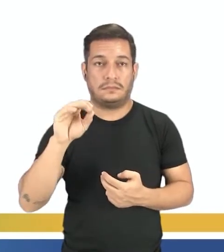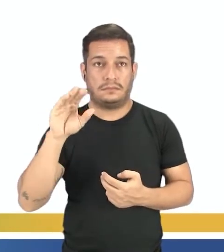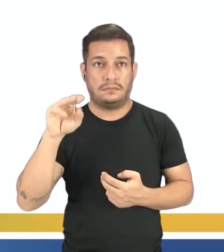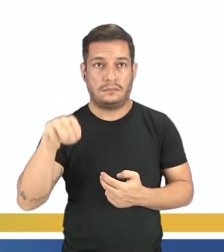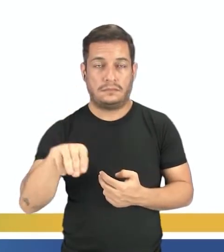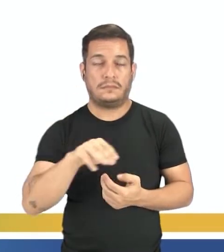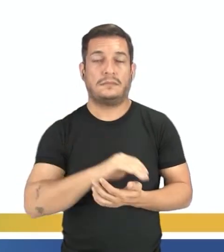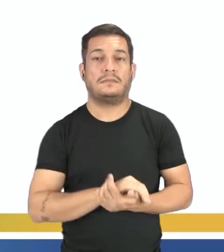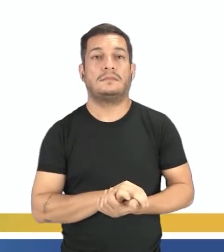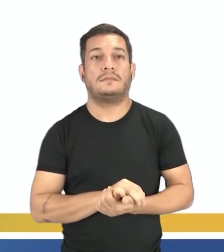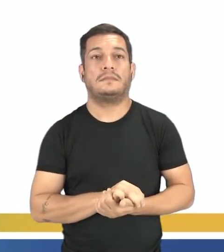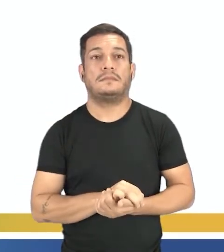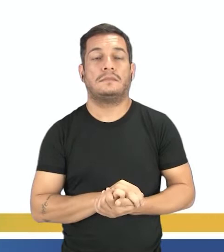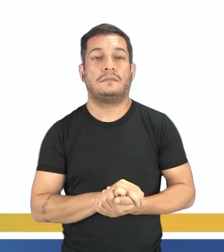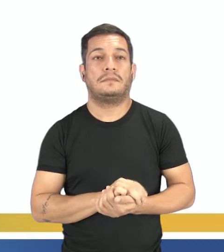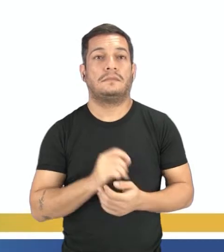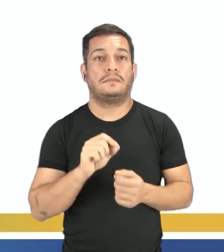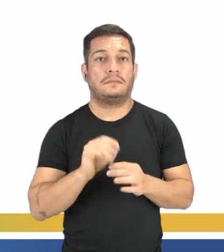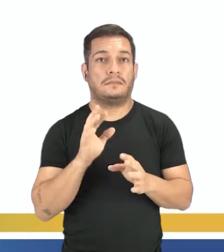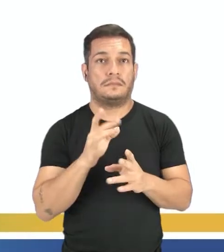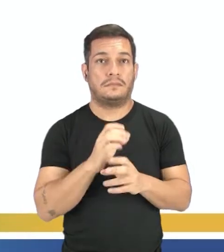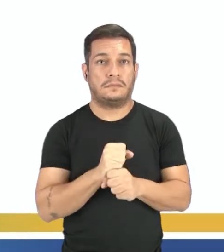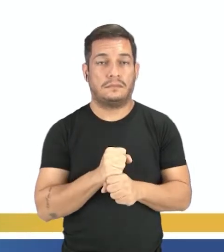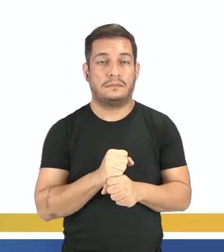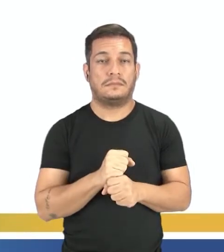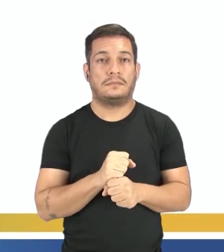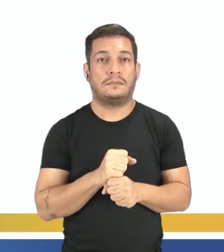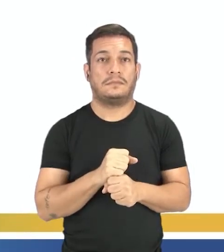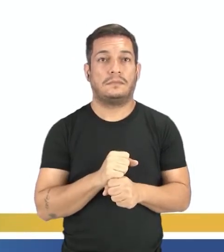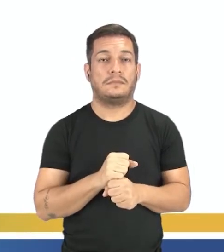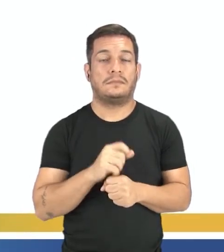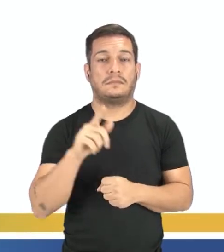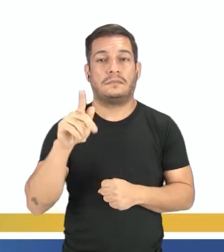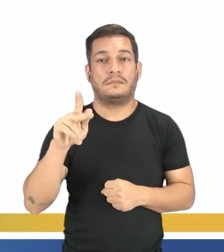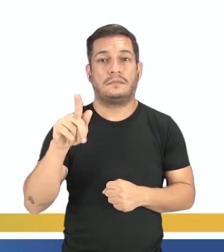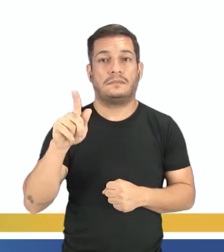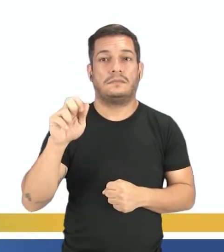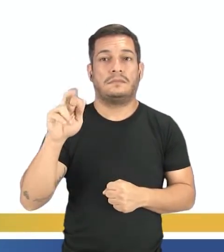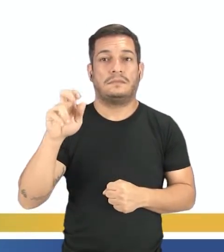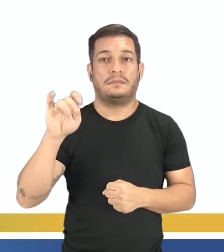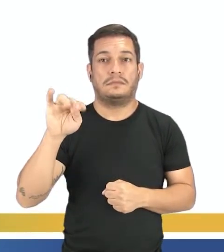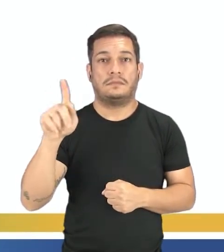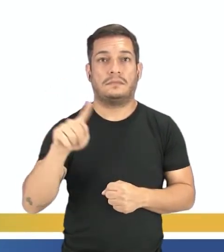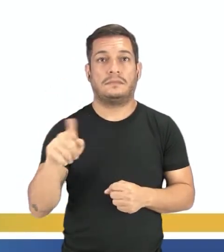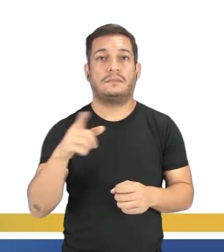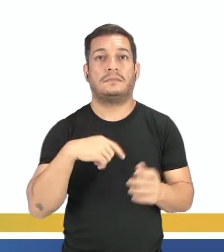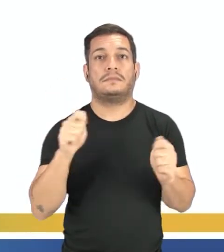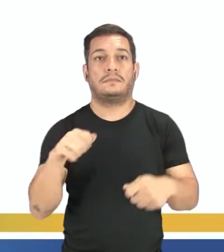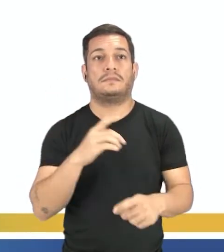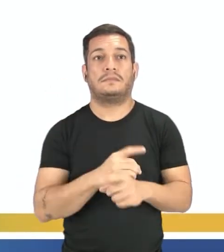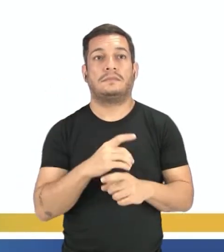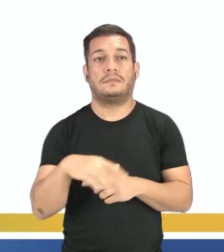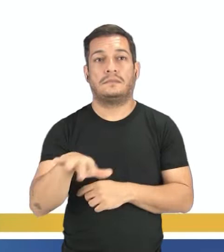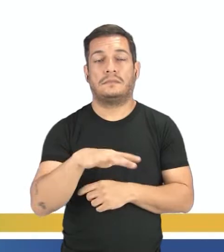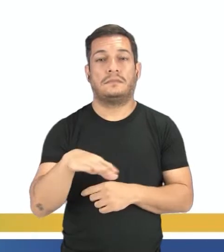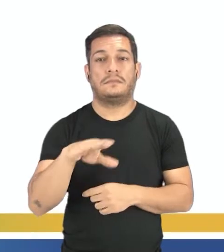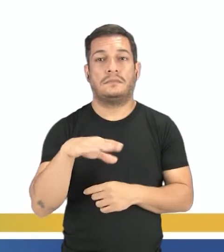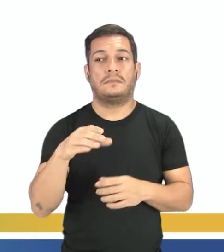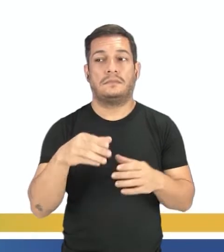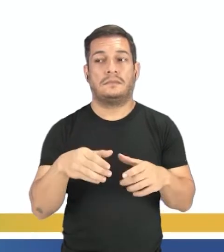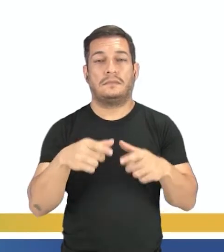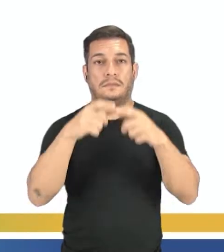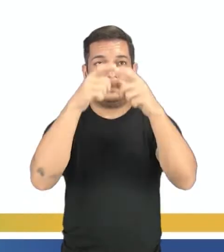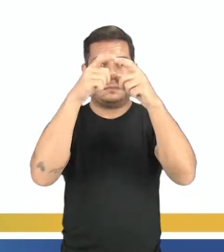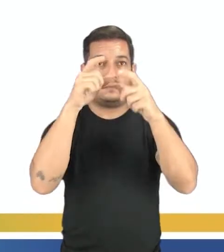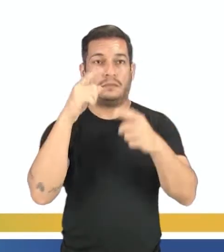centímetros. Feito o cálculo da geratriz do cone, podemos encontrar as áreas do cone. Né?